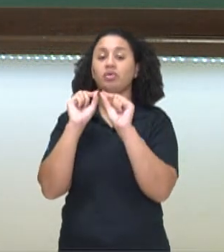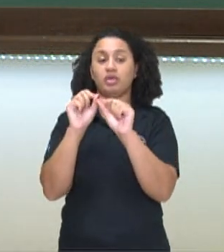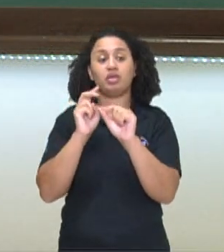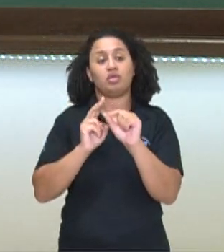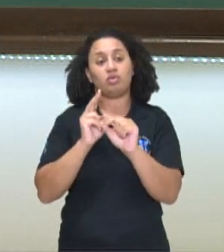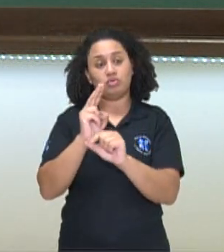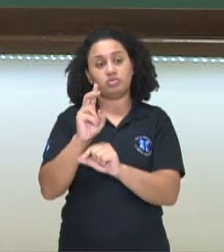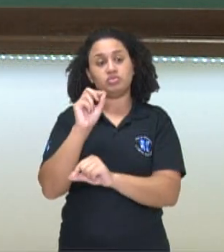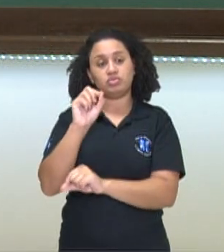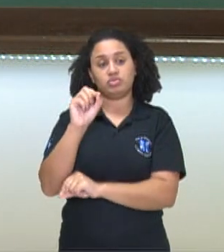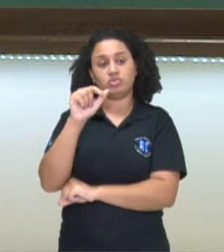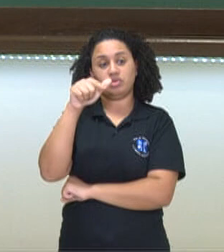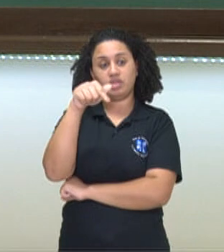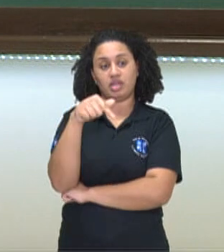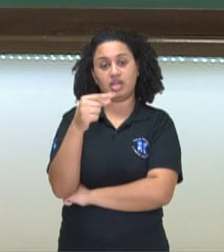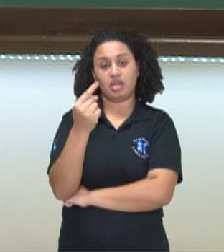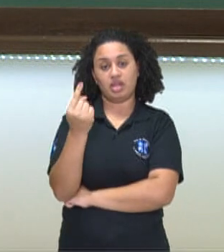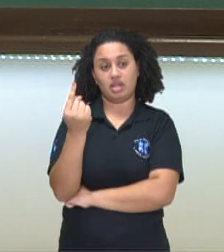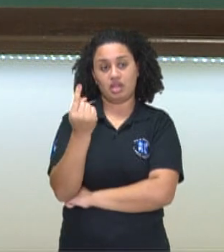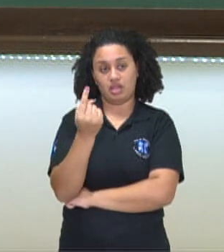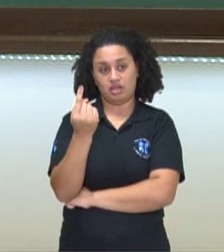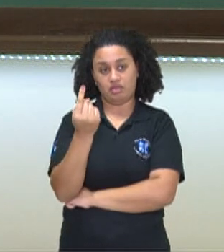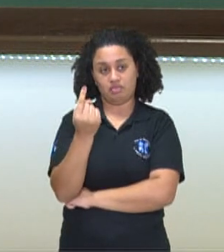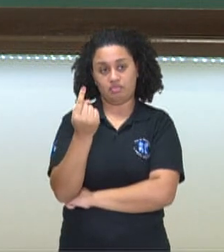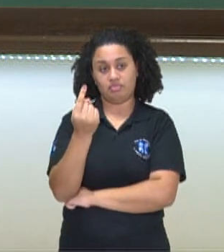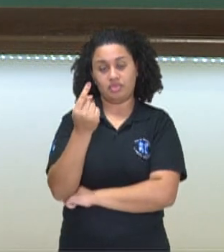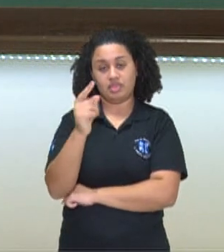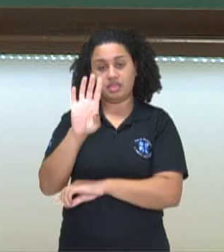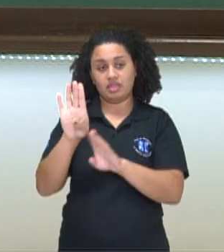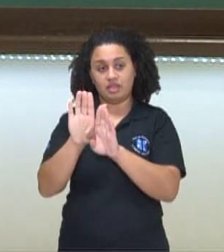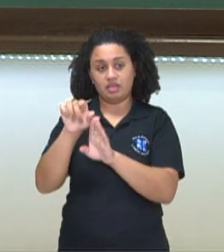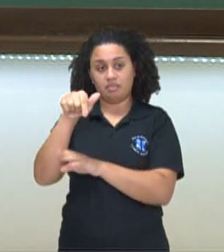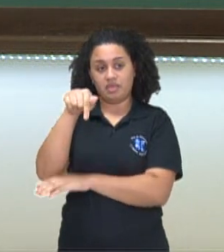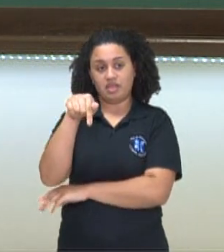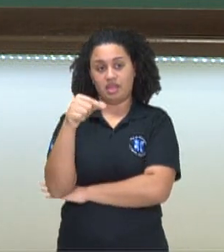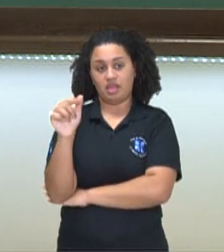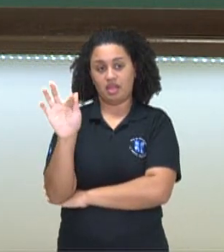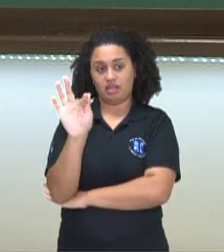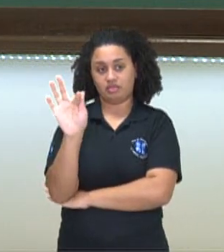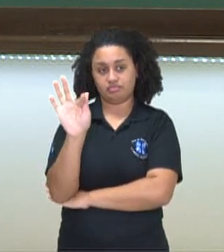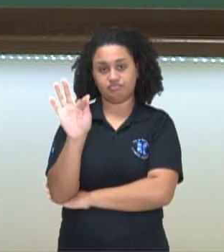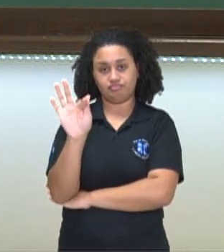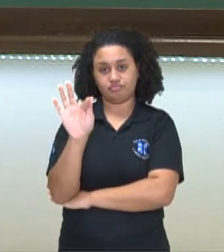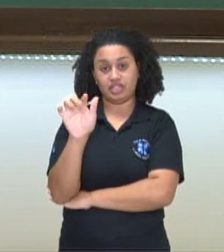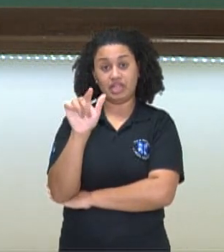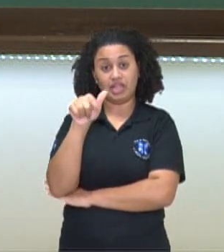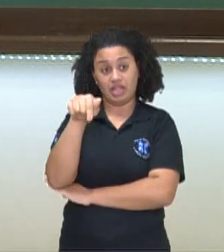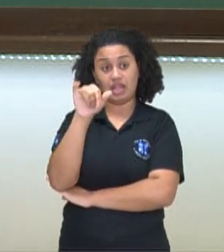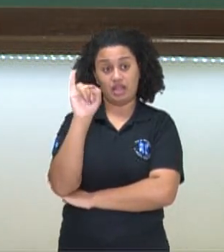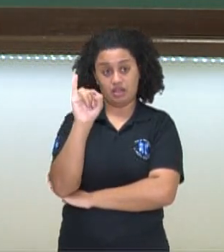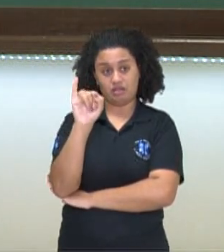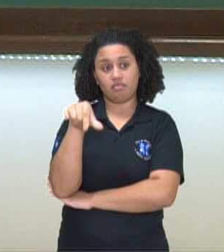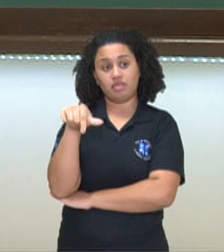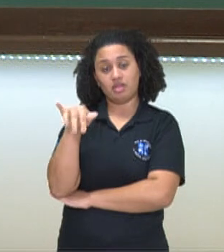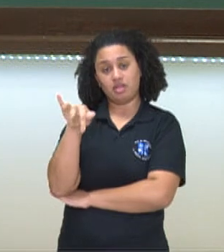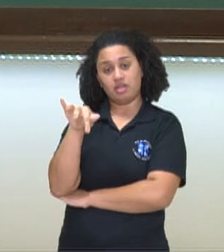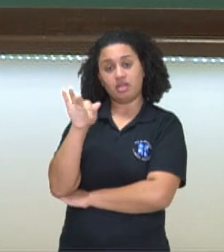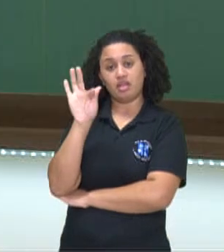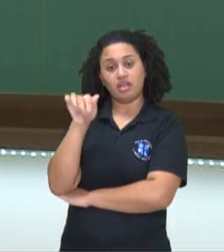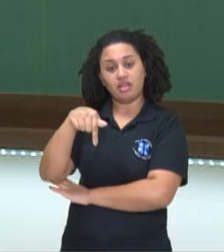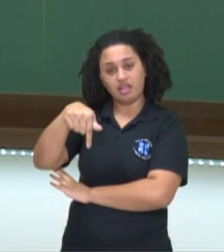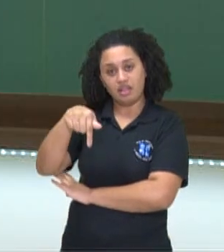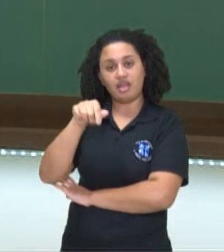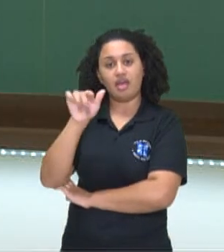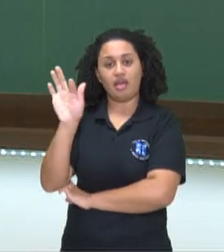sendo QI igual a QF, tá? Ou seja, a carga final tem que ser a mesma da